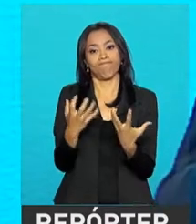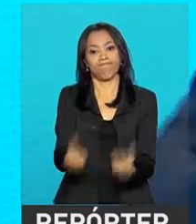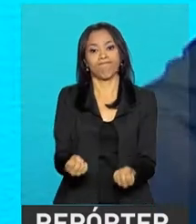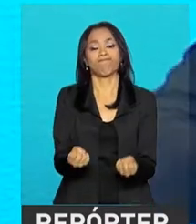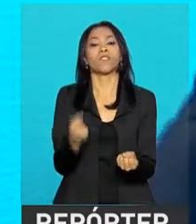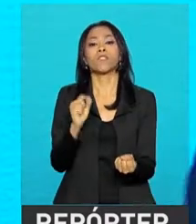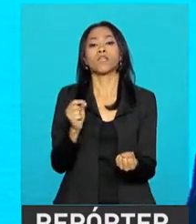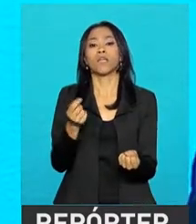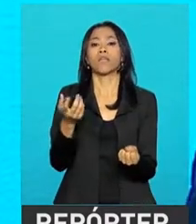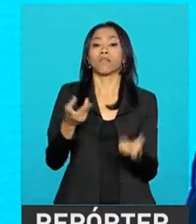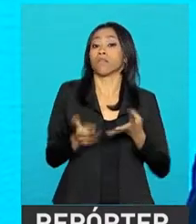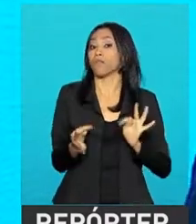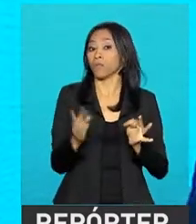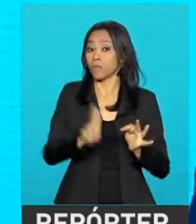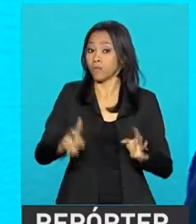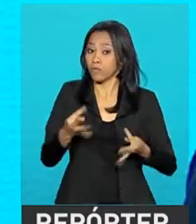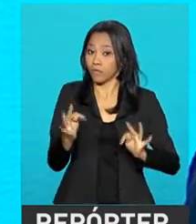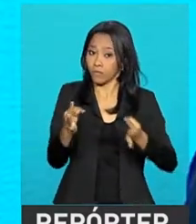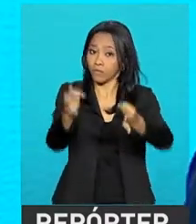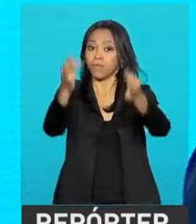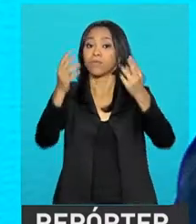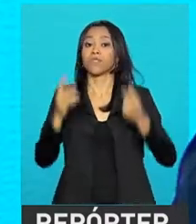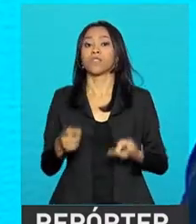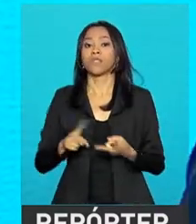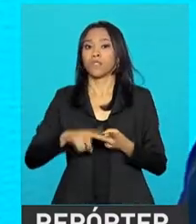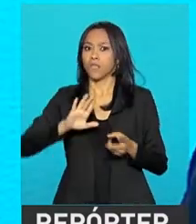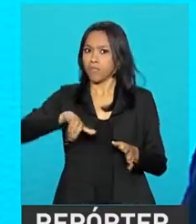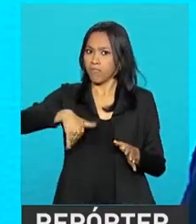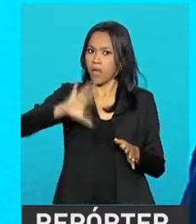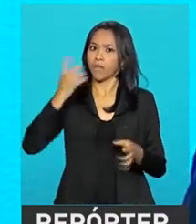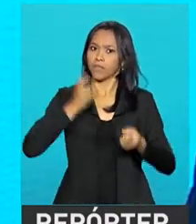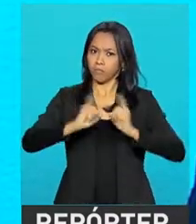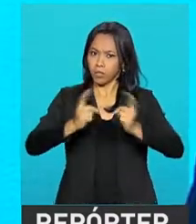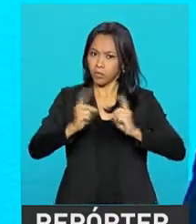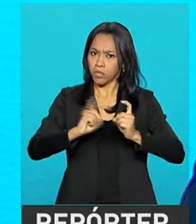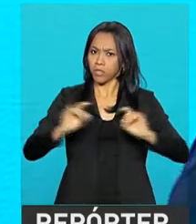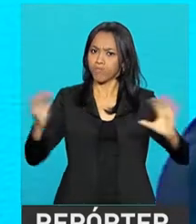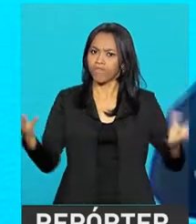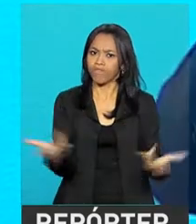modernização e de maior produtividade e